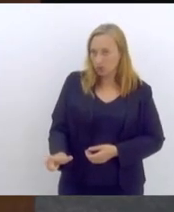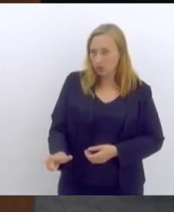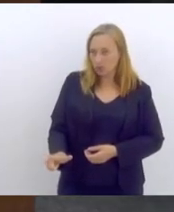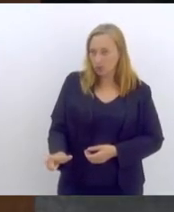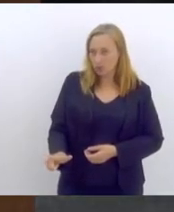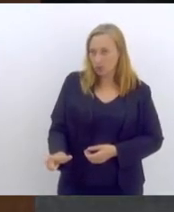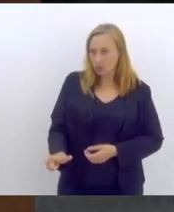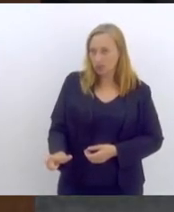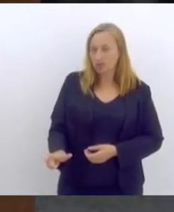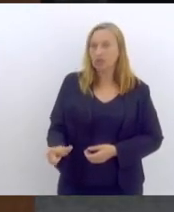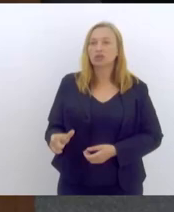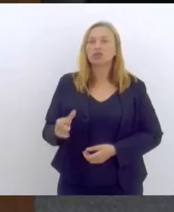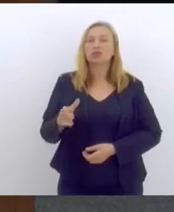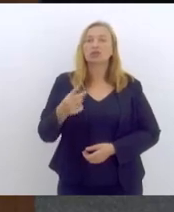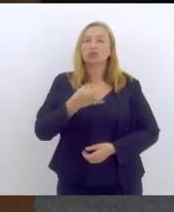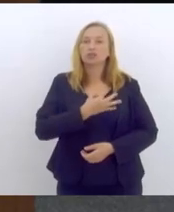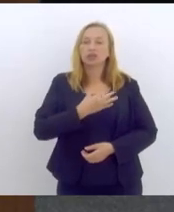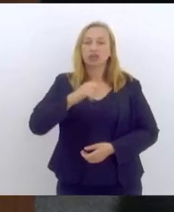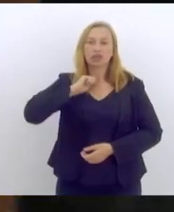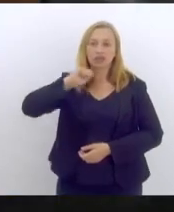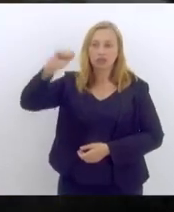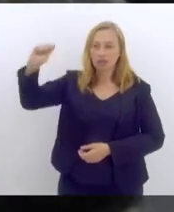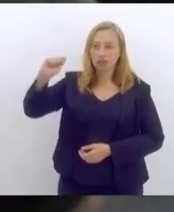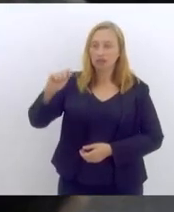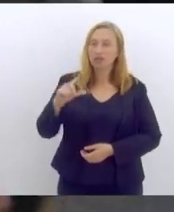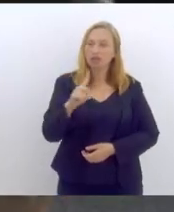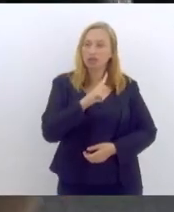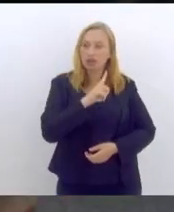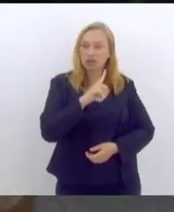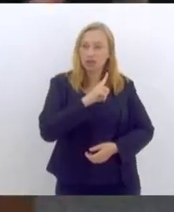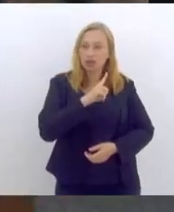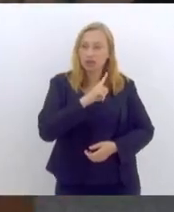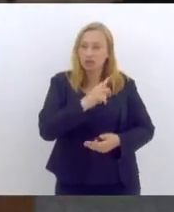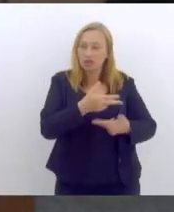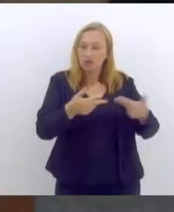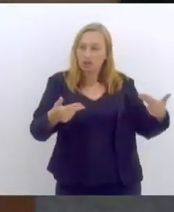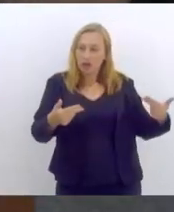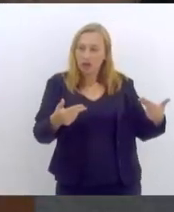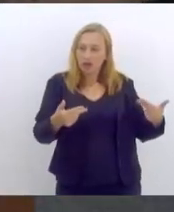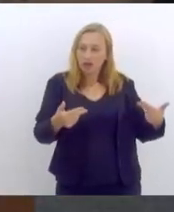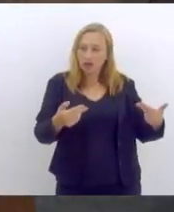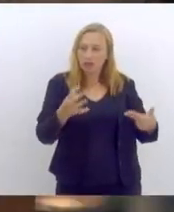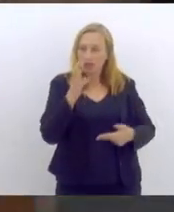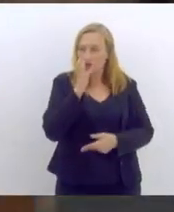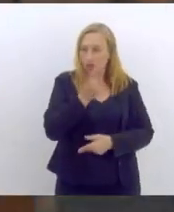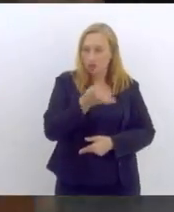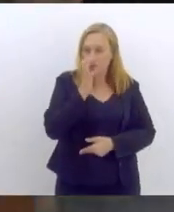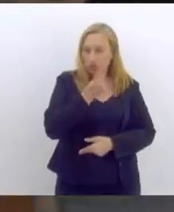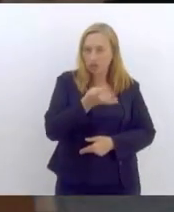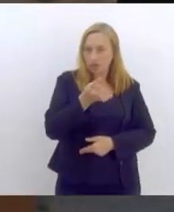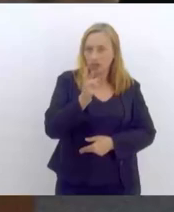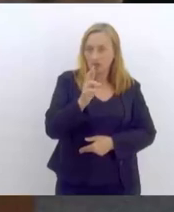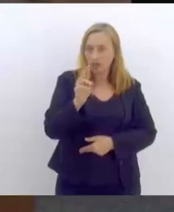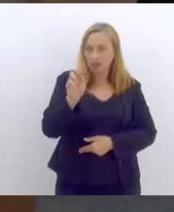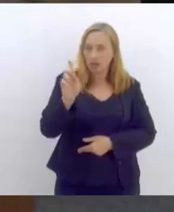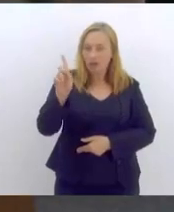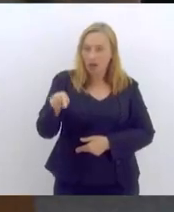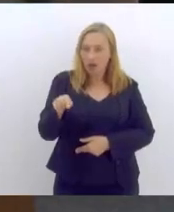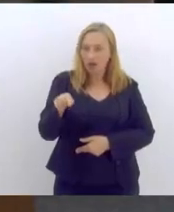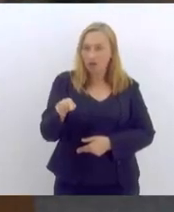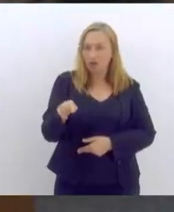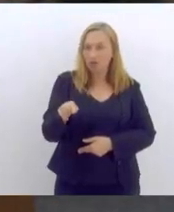concessão da medalha Tiradentes, ele tem sobre si uma série de acusações. Ele é réu, inclusive, num